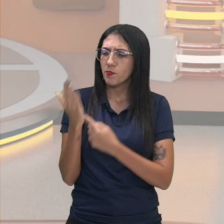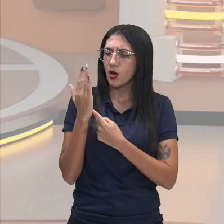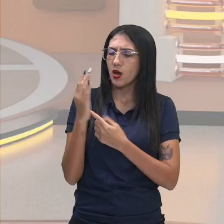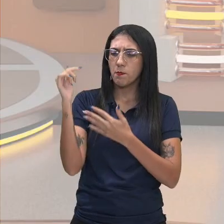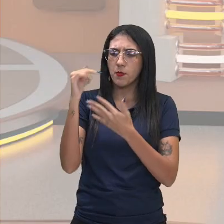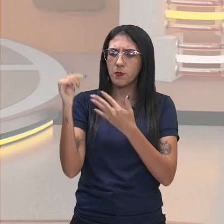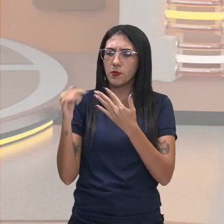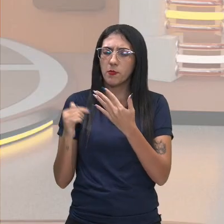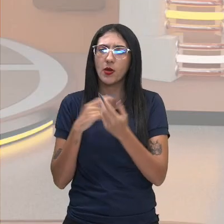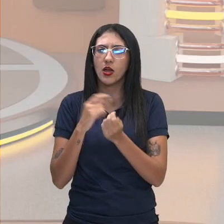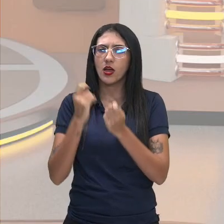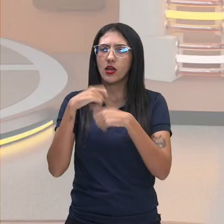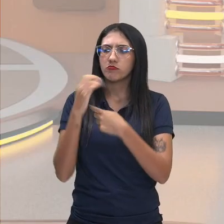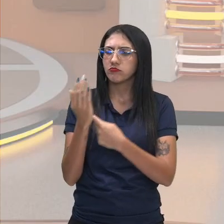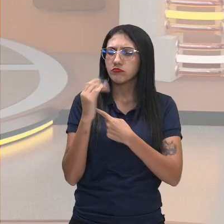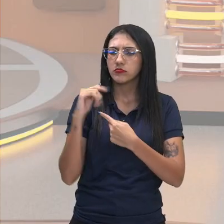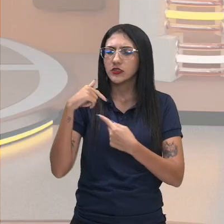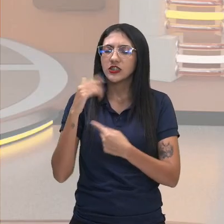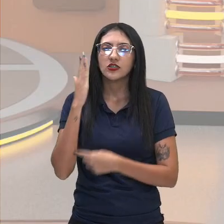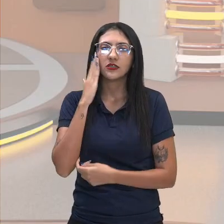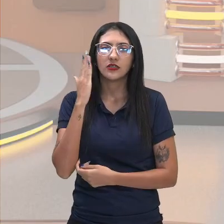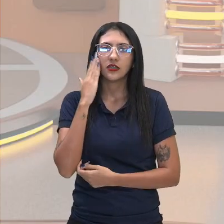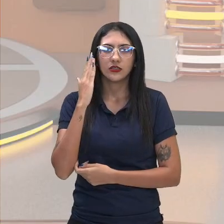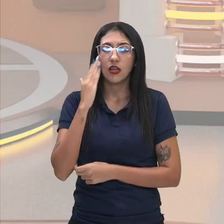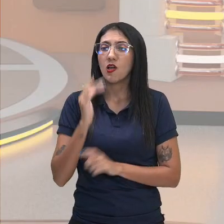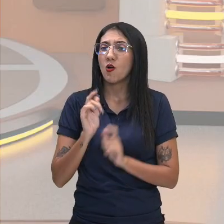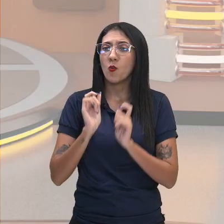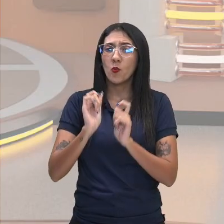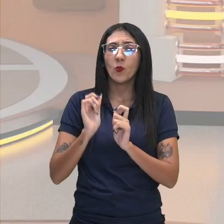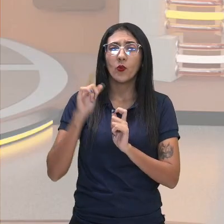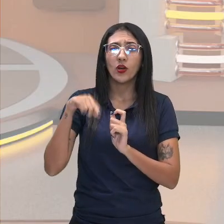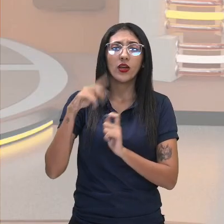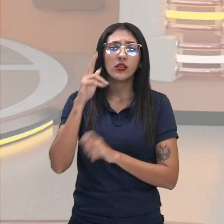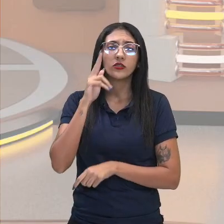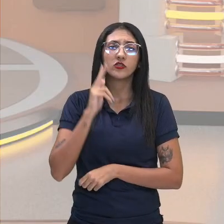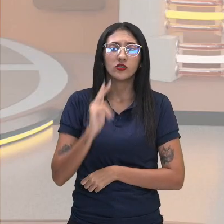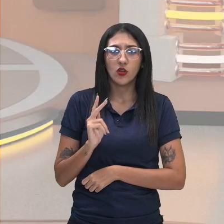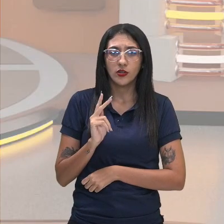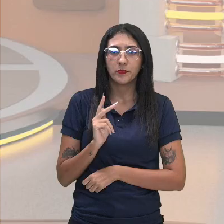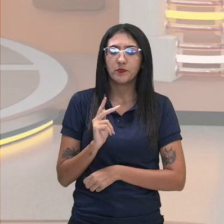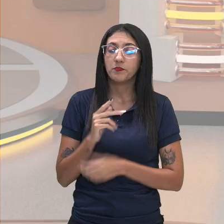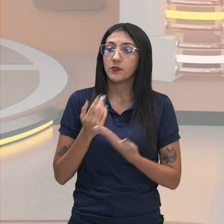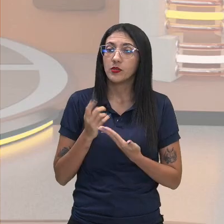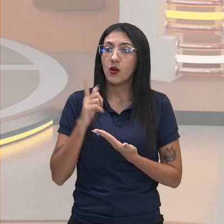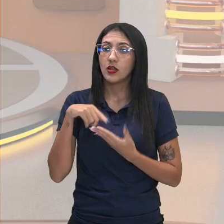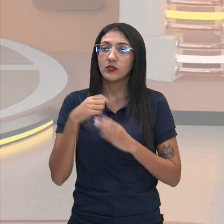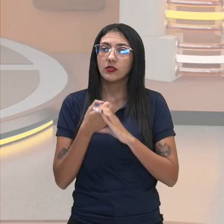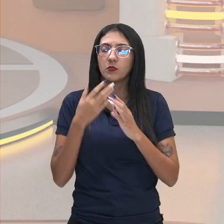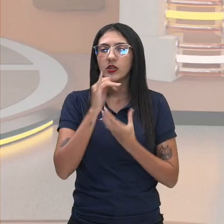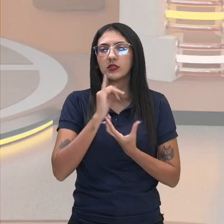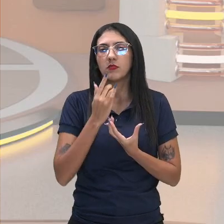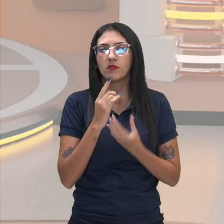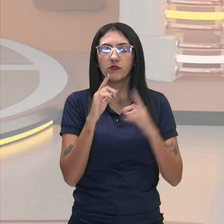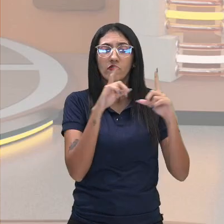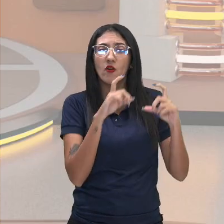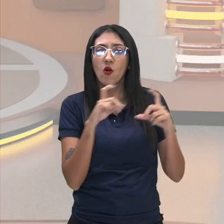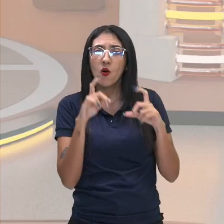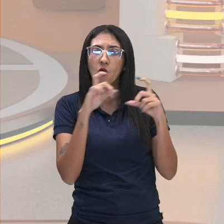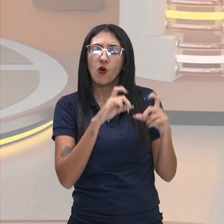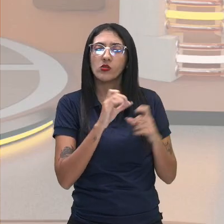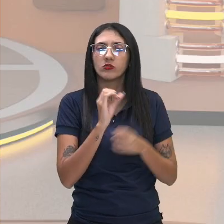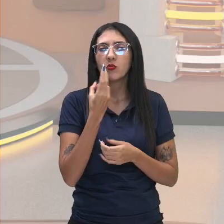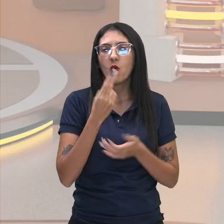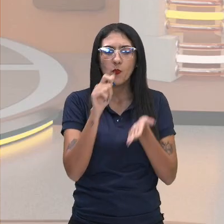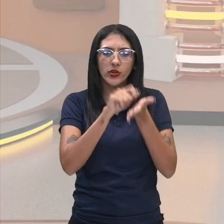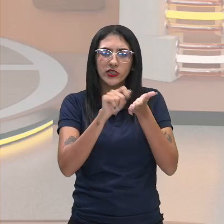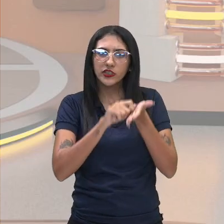a compreender o que é a história. Esses elementos, como a foto, né, uma carta,